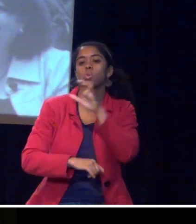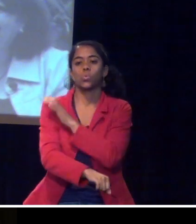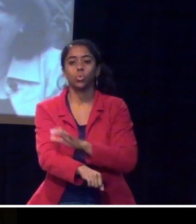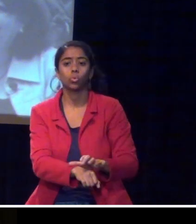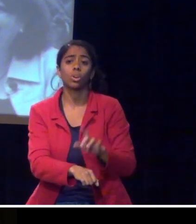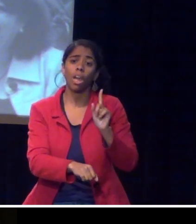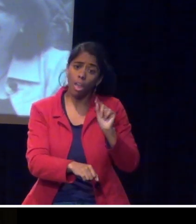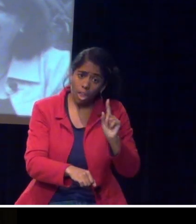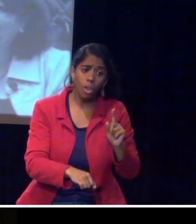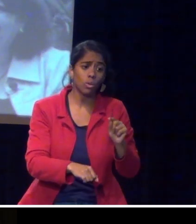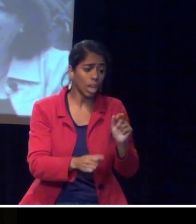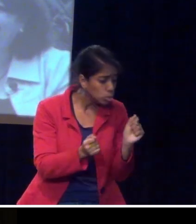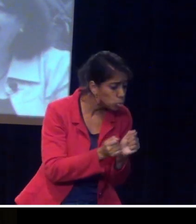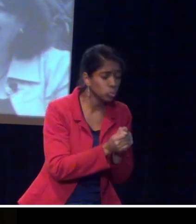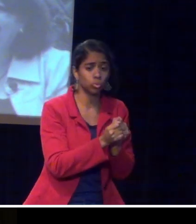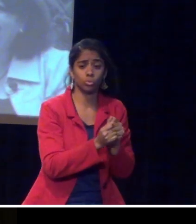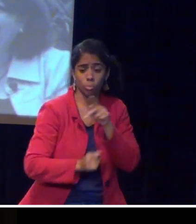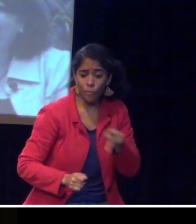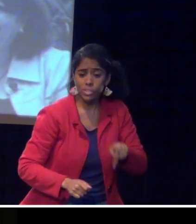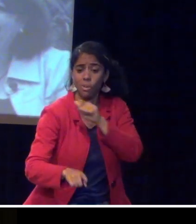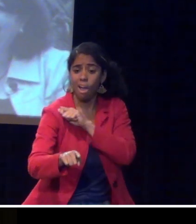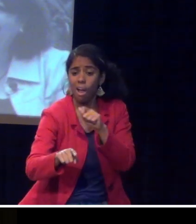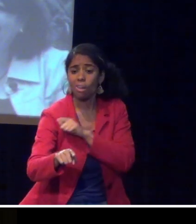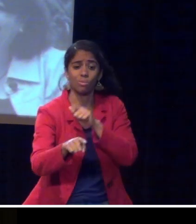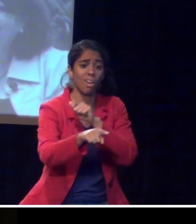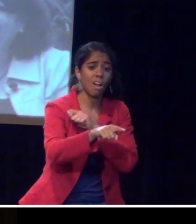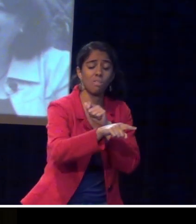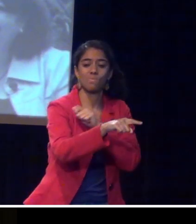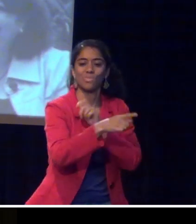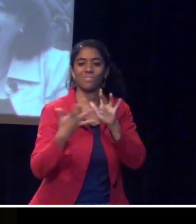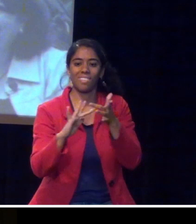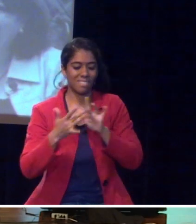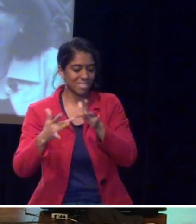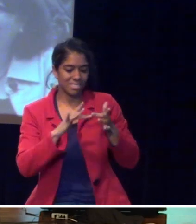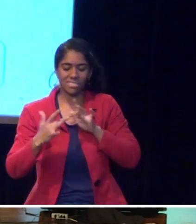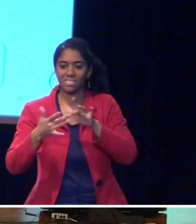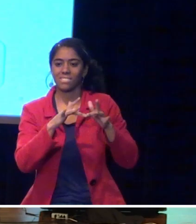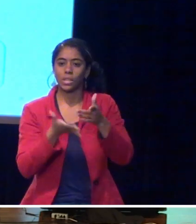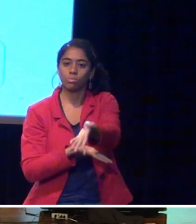construção coletiva, é o outro se apropriar daquela informação.